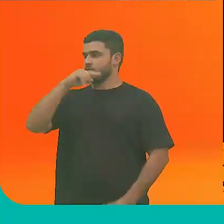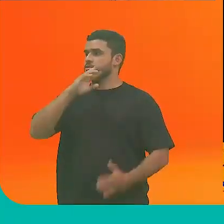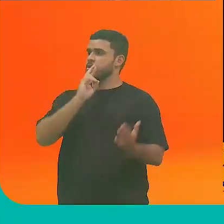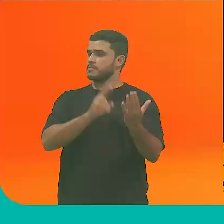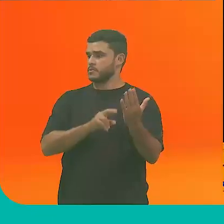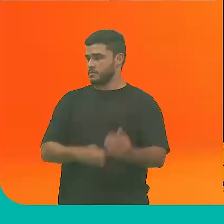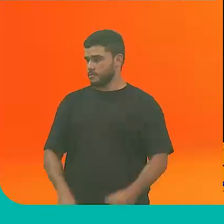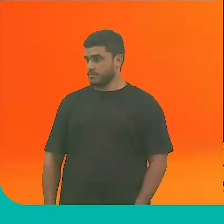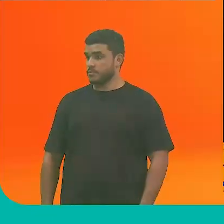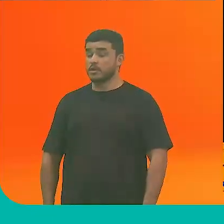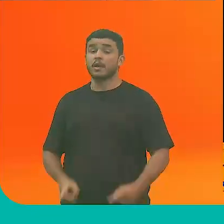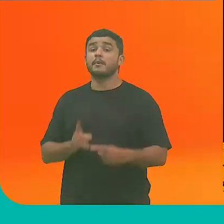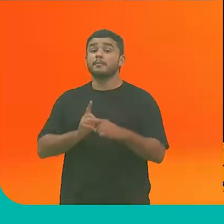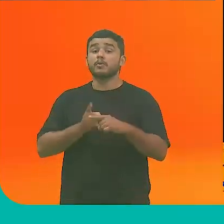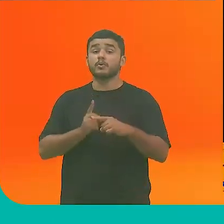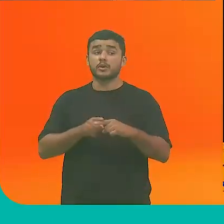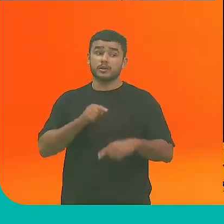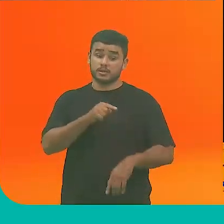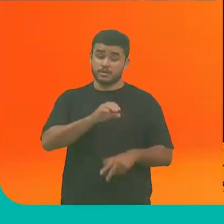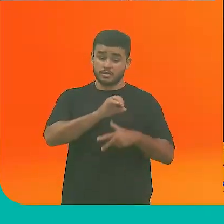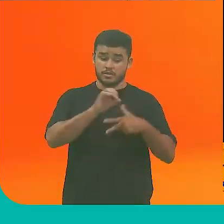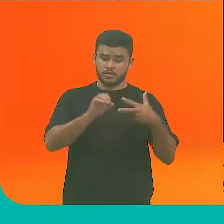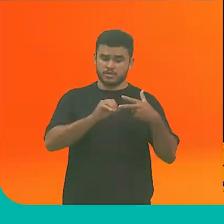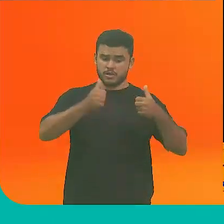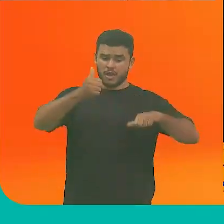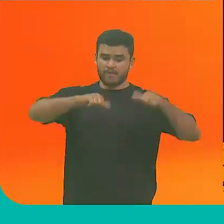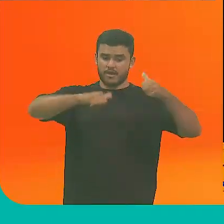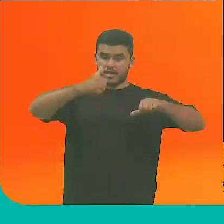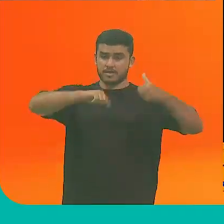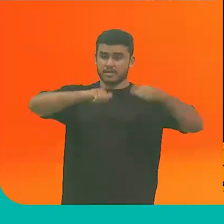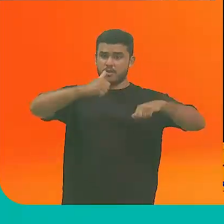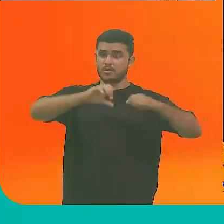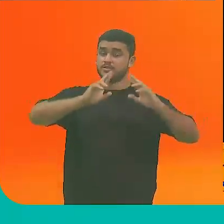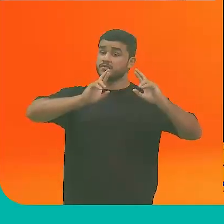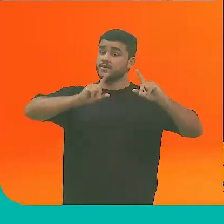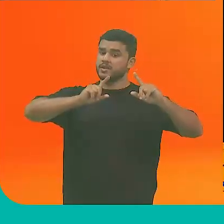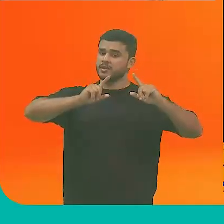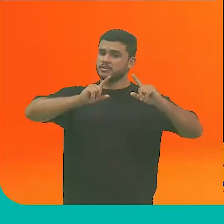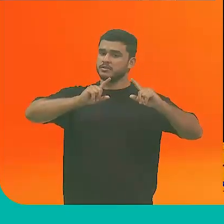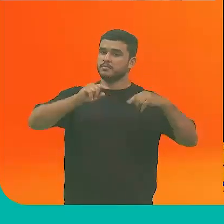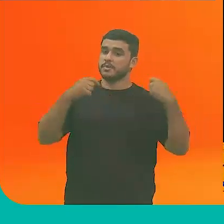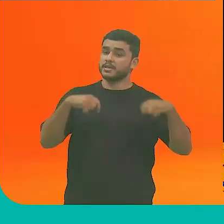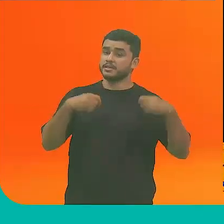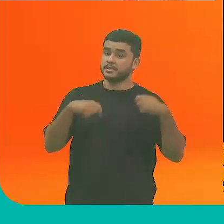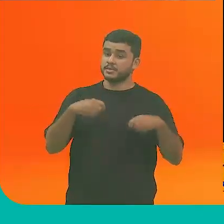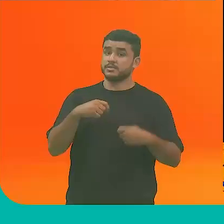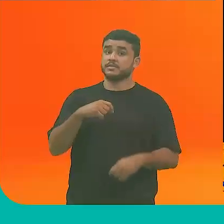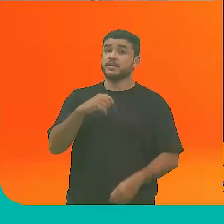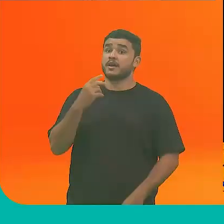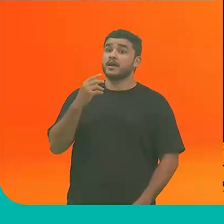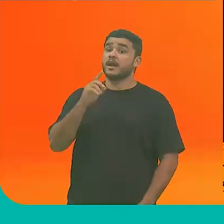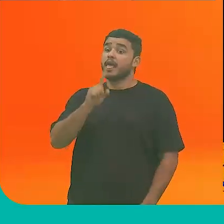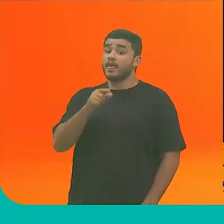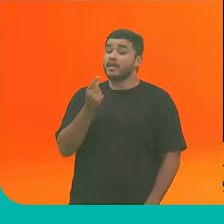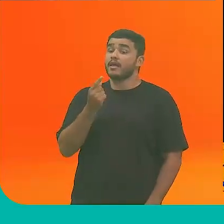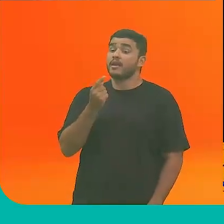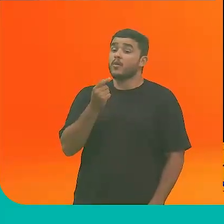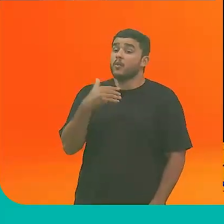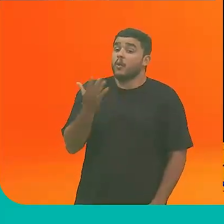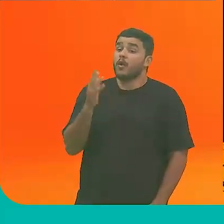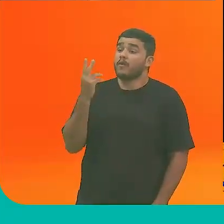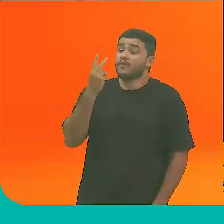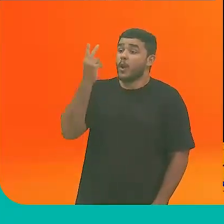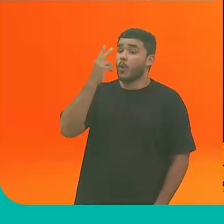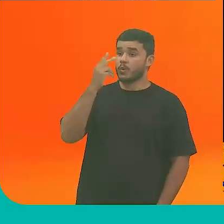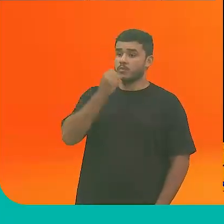pela TRI, que é a Teoria de Resposta ao Item, tá? E a TRI, eu vou citar um exemplo